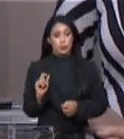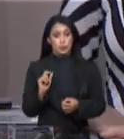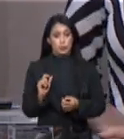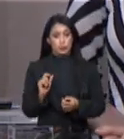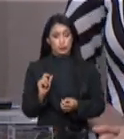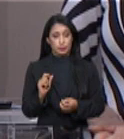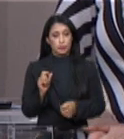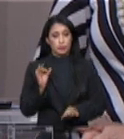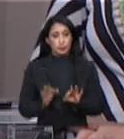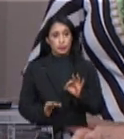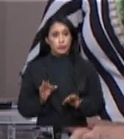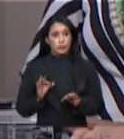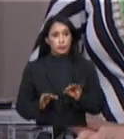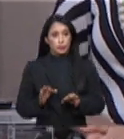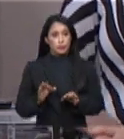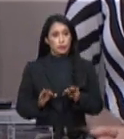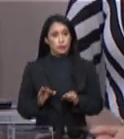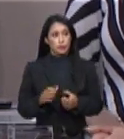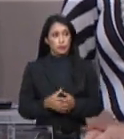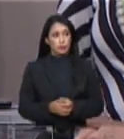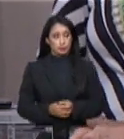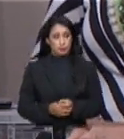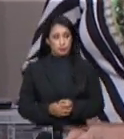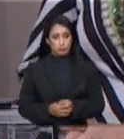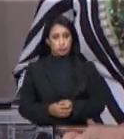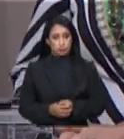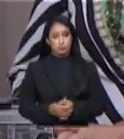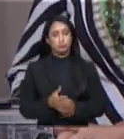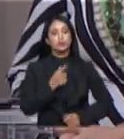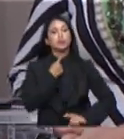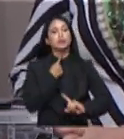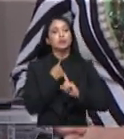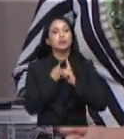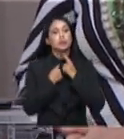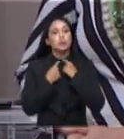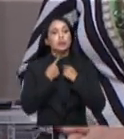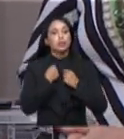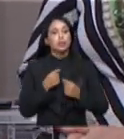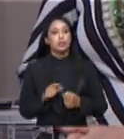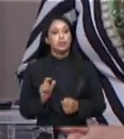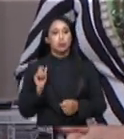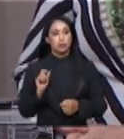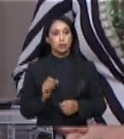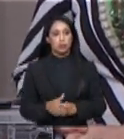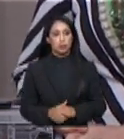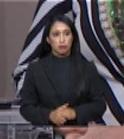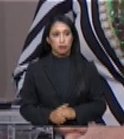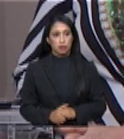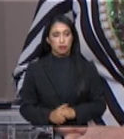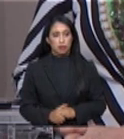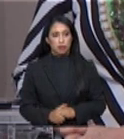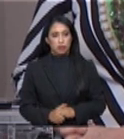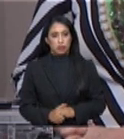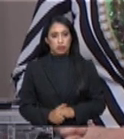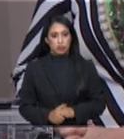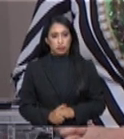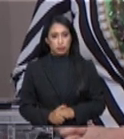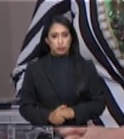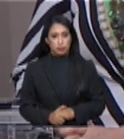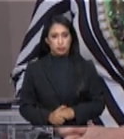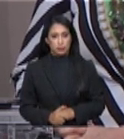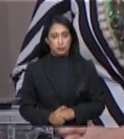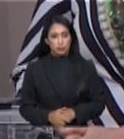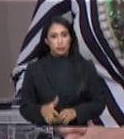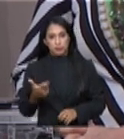todos. Em apertada síntese, meu desejo é de que o Museu do Supremo Tribunal Federal se torne inspiração